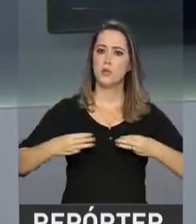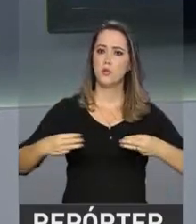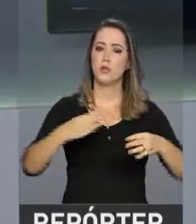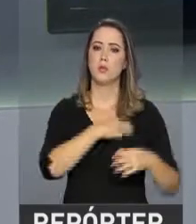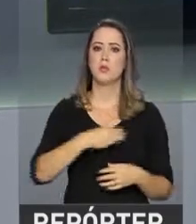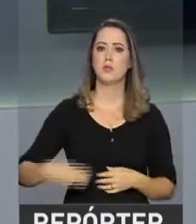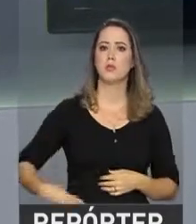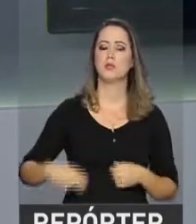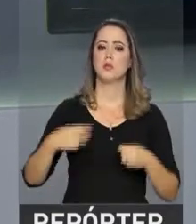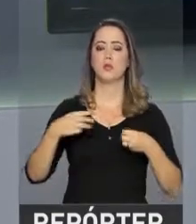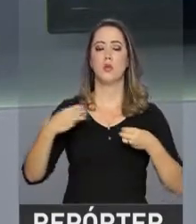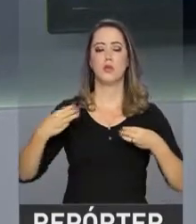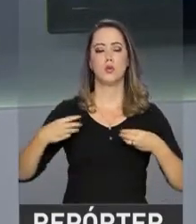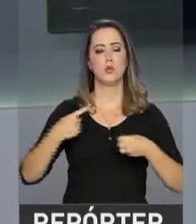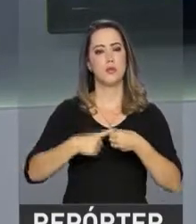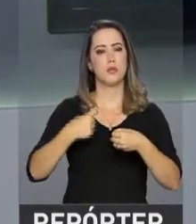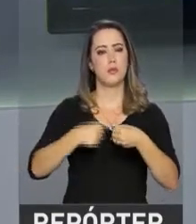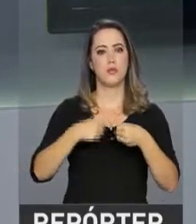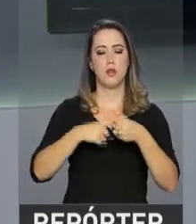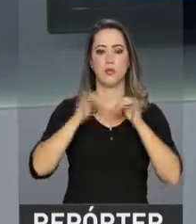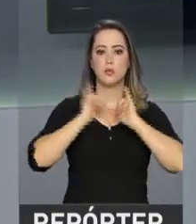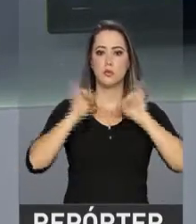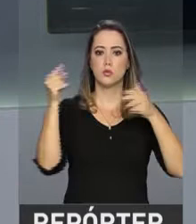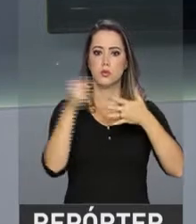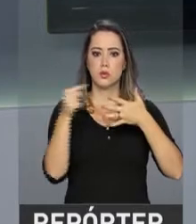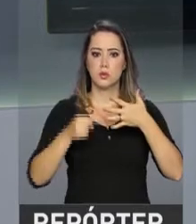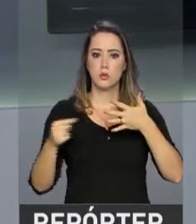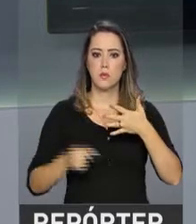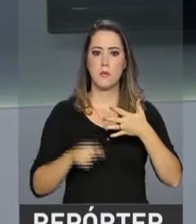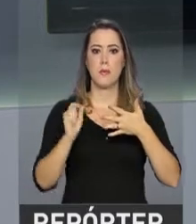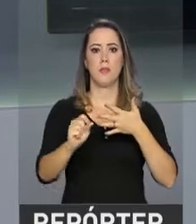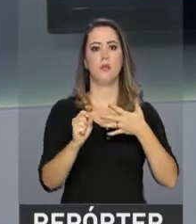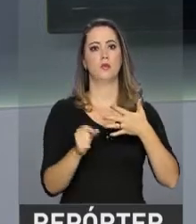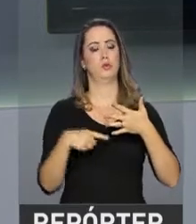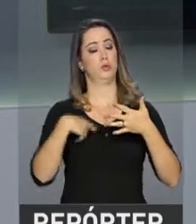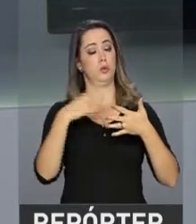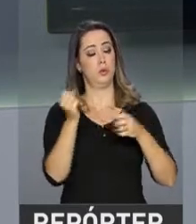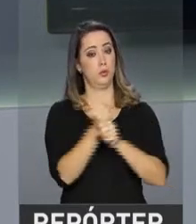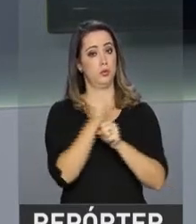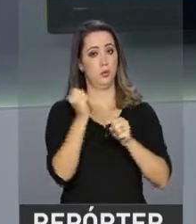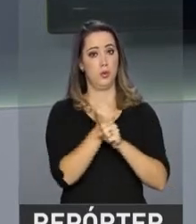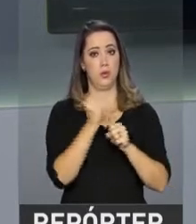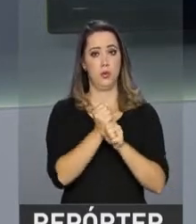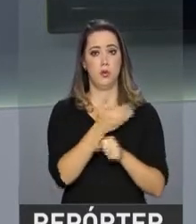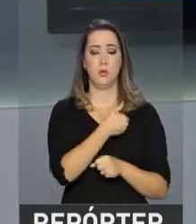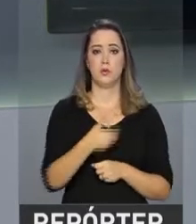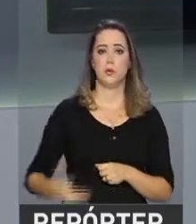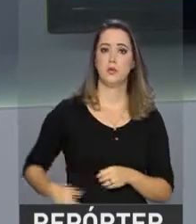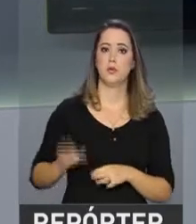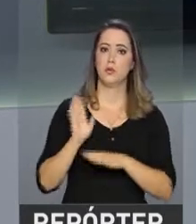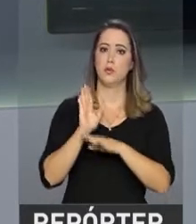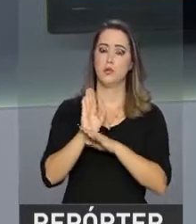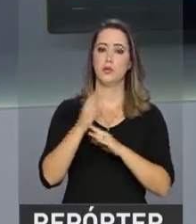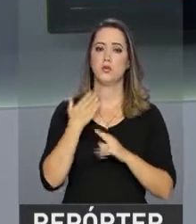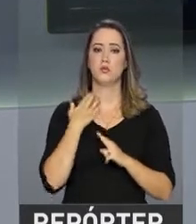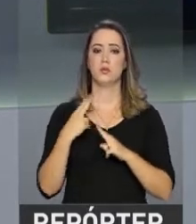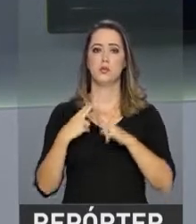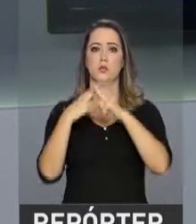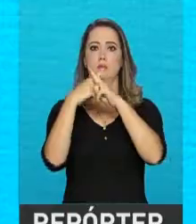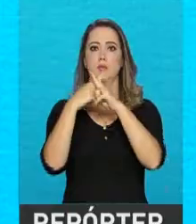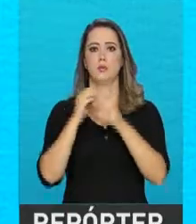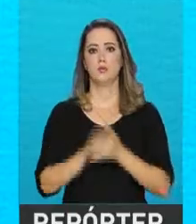alexandre baldy citou algumas obras que foram realizadas pelo governo com o apoio da caixa econômica federal